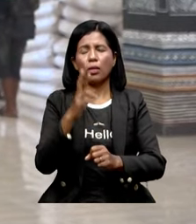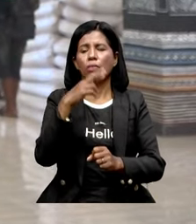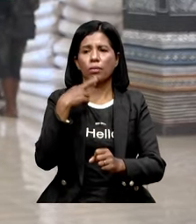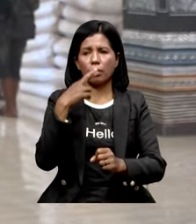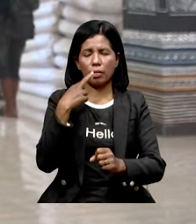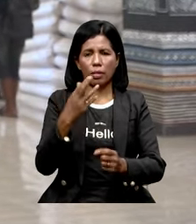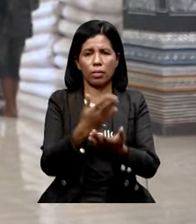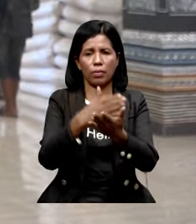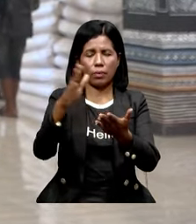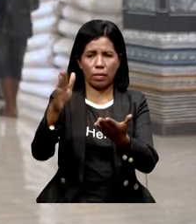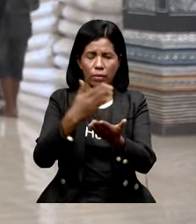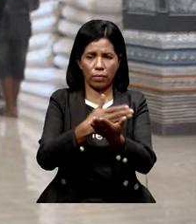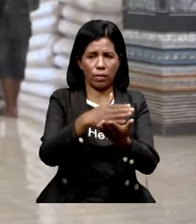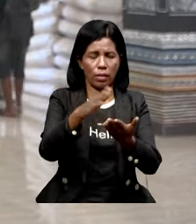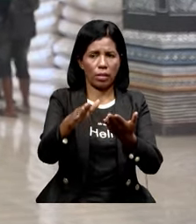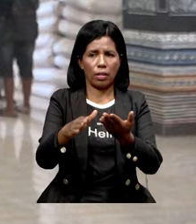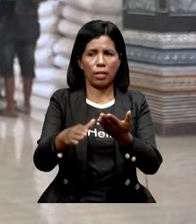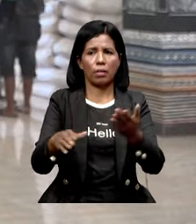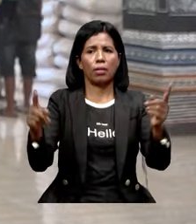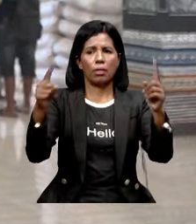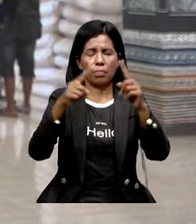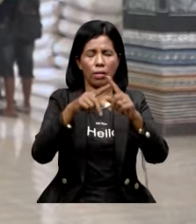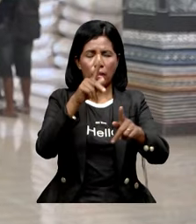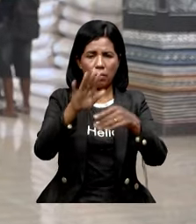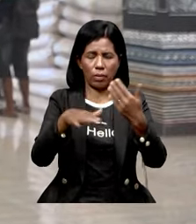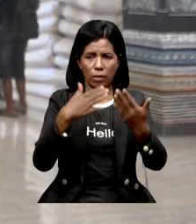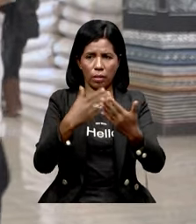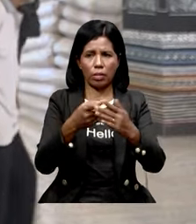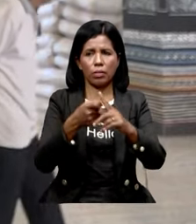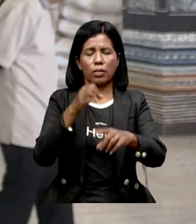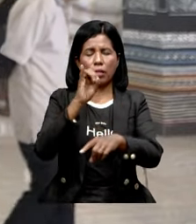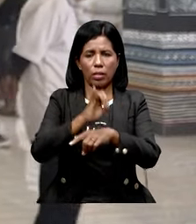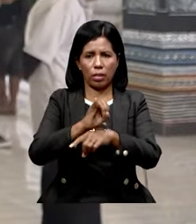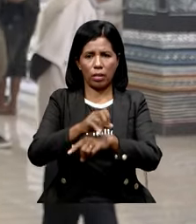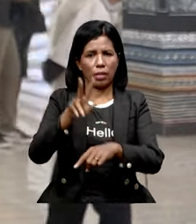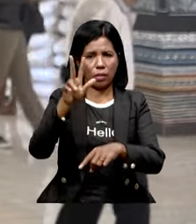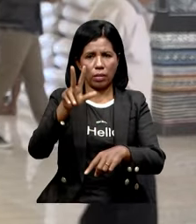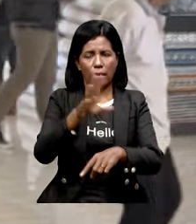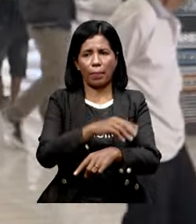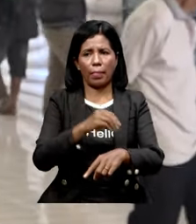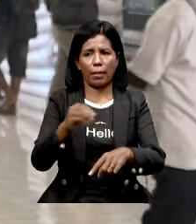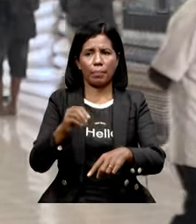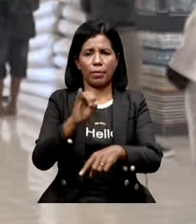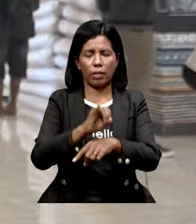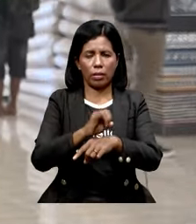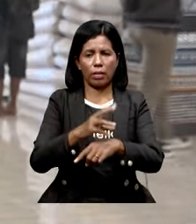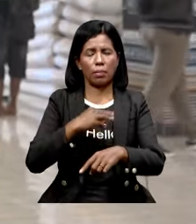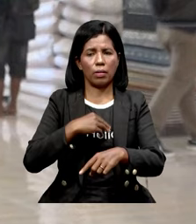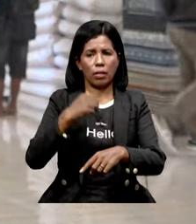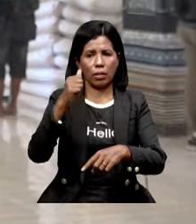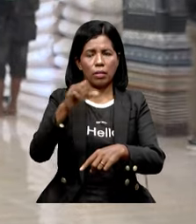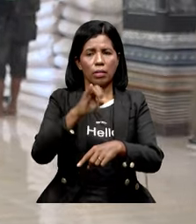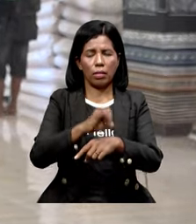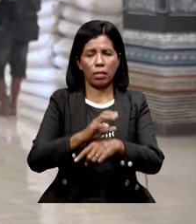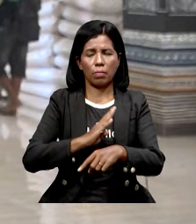halo distribusang mos ba itenia peregrinu sira ho si diocese de Tolu diocese de Maliana diocese de